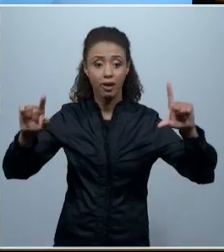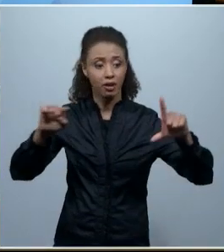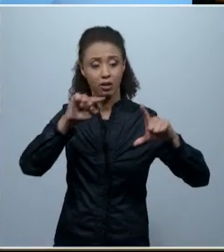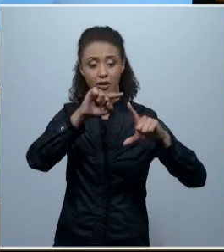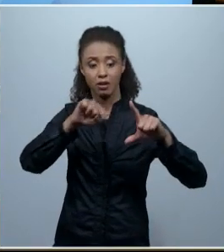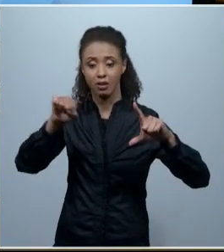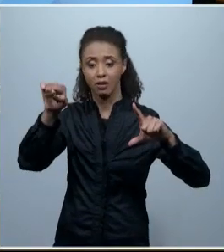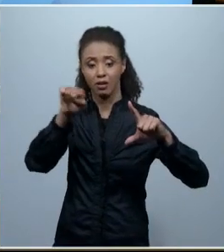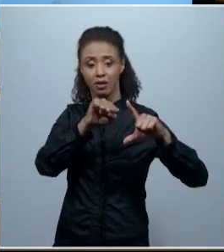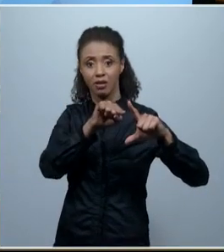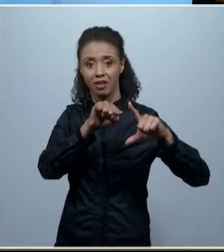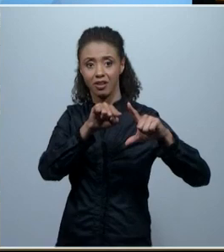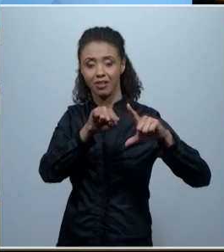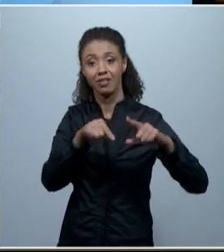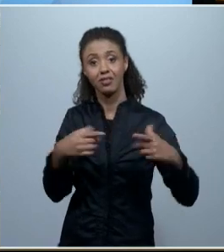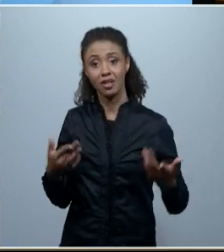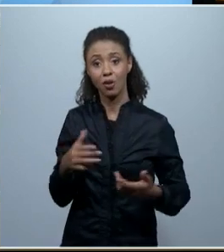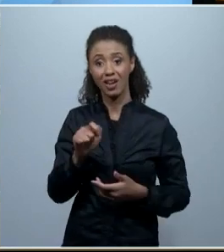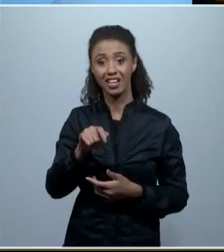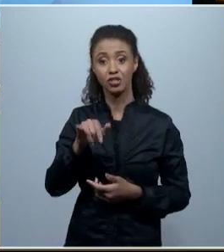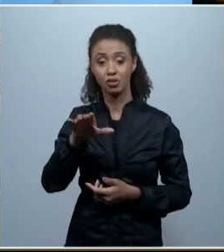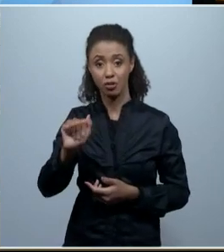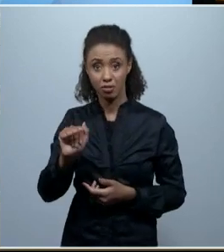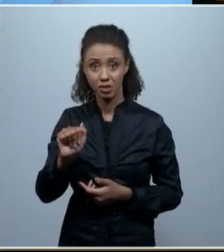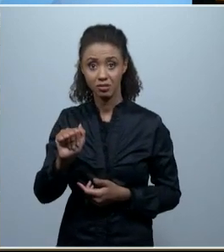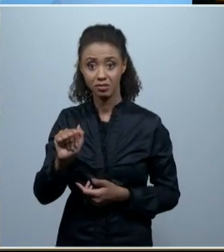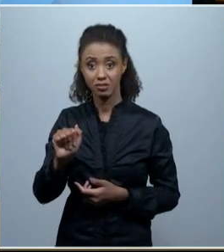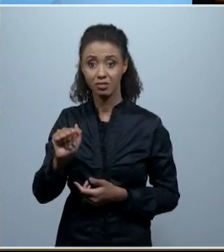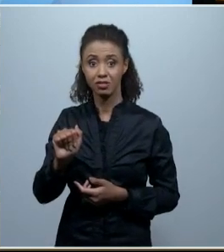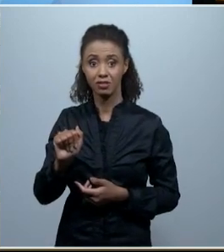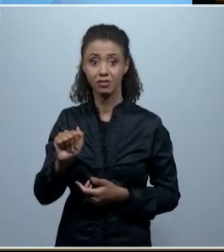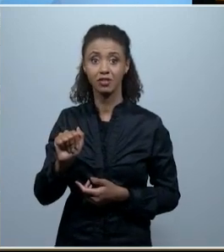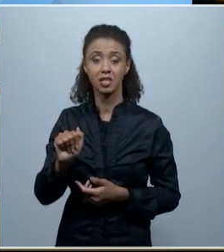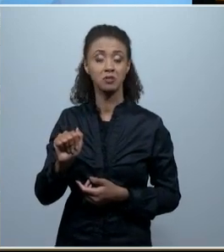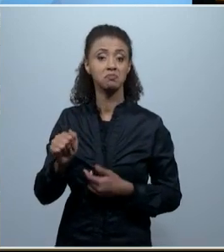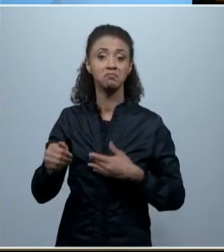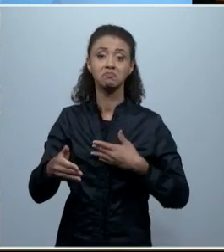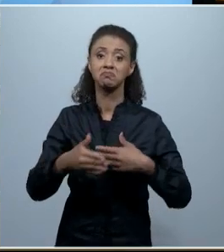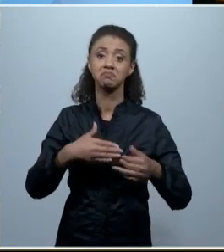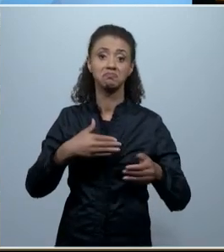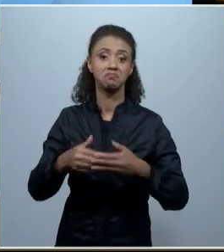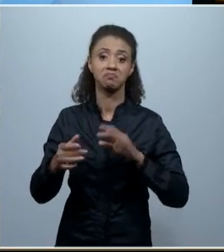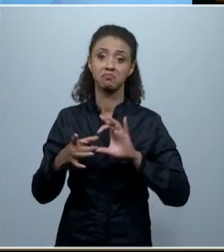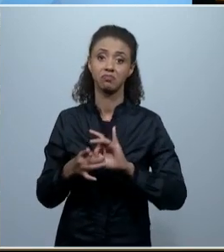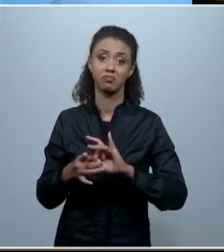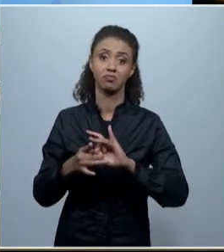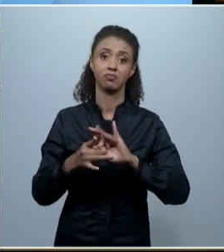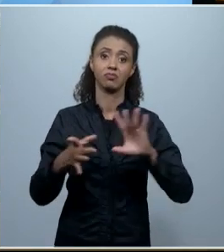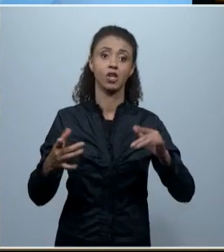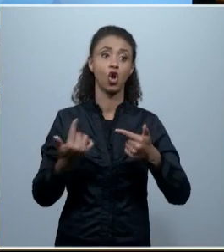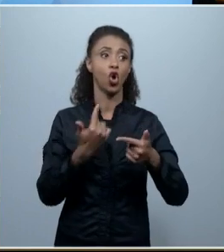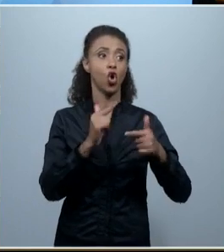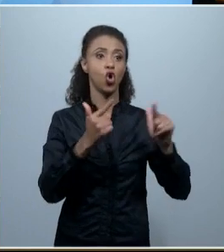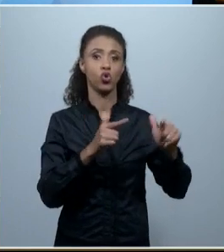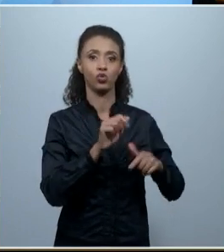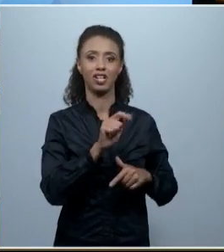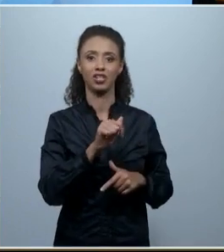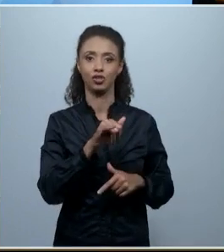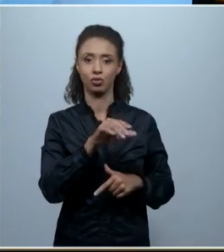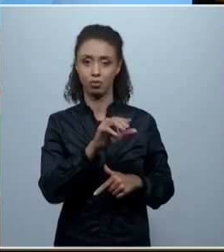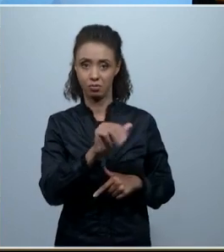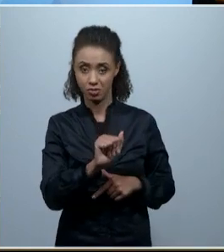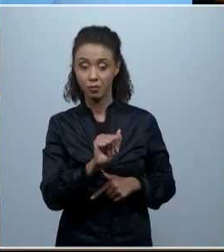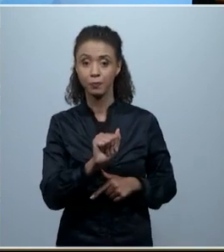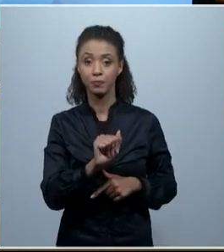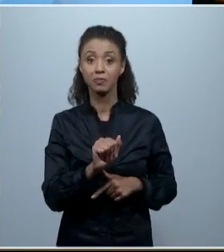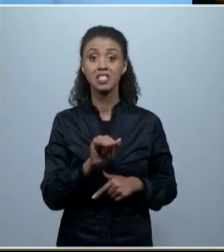paralelas é o axioma das paralelas é independente dos demais axiomas se você quiser supor